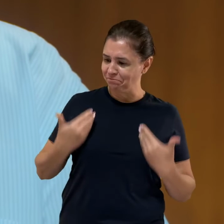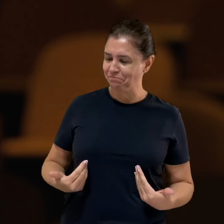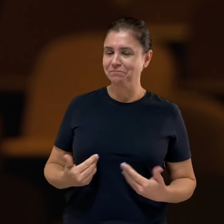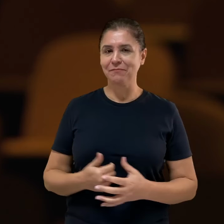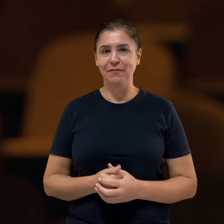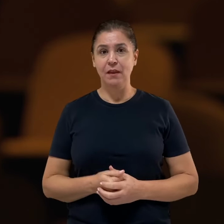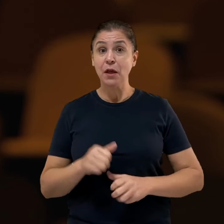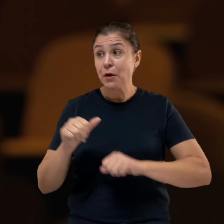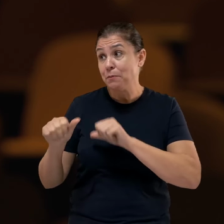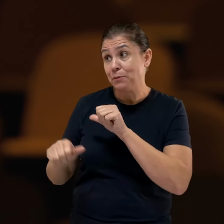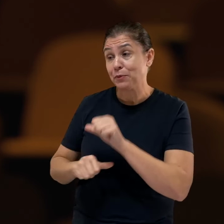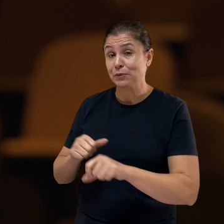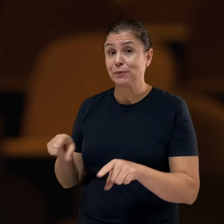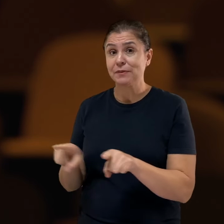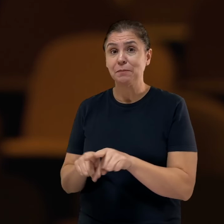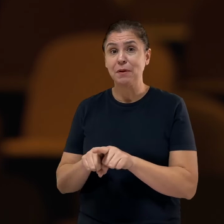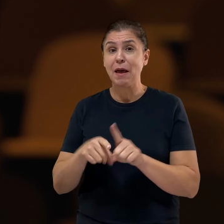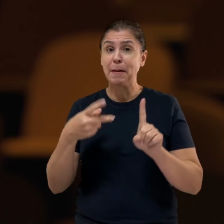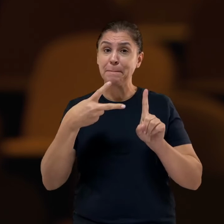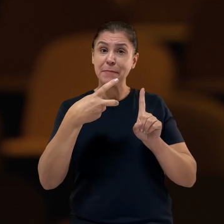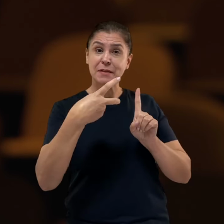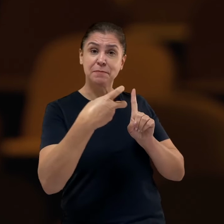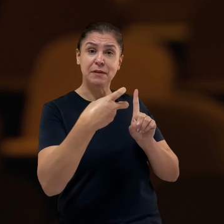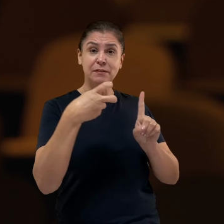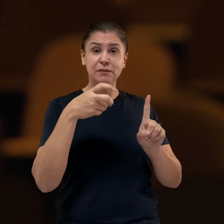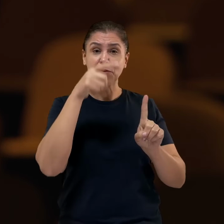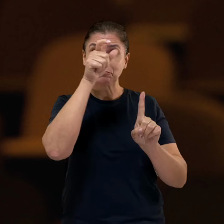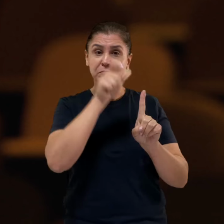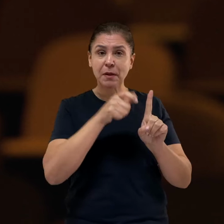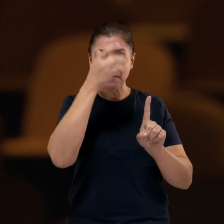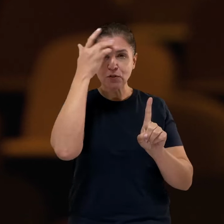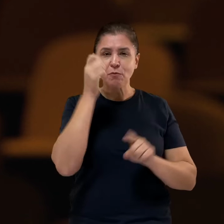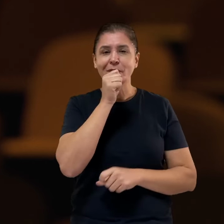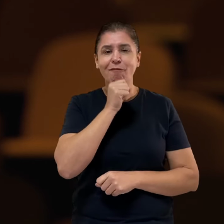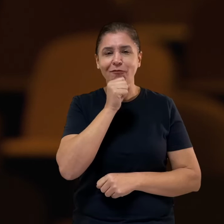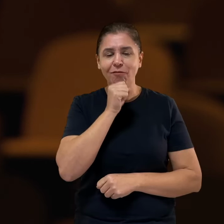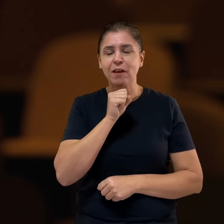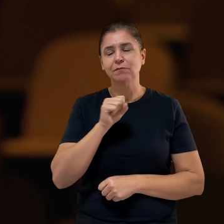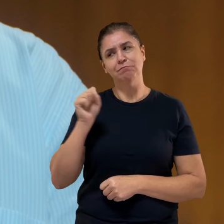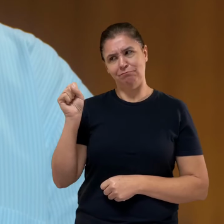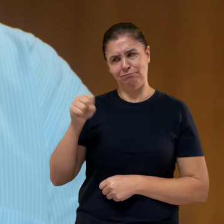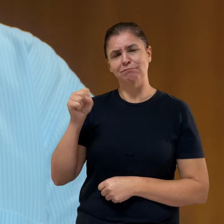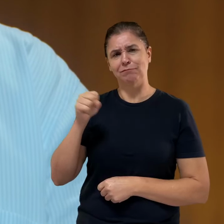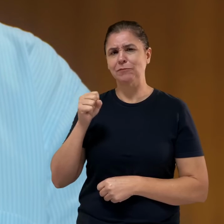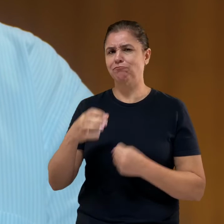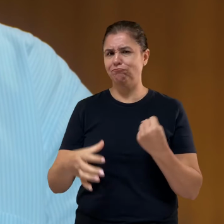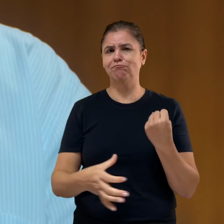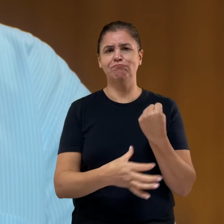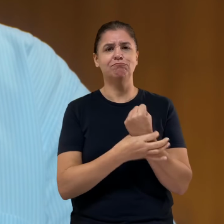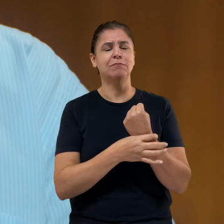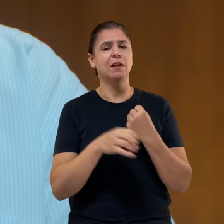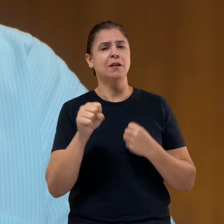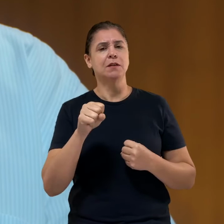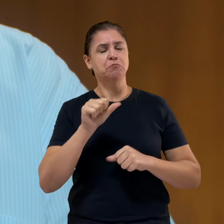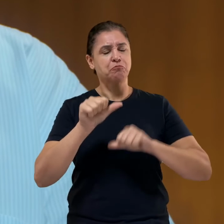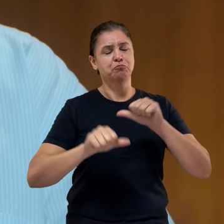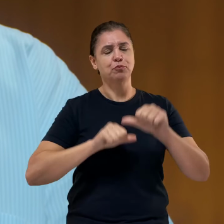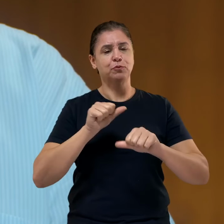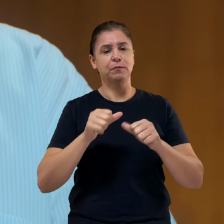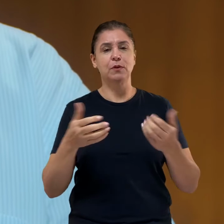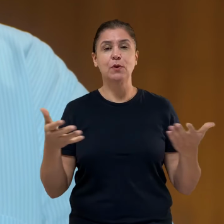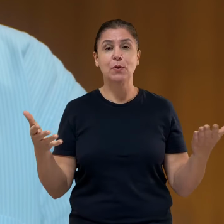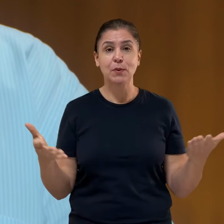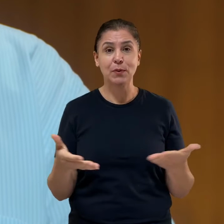Estou aí. E mudou também, está mudando a perspectiva de se olhar o idoso, né? Seguramente, seguramente.